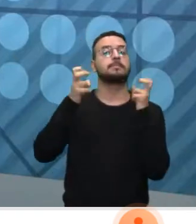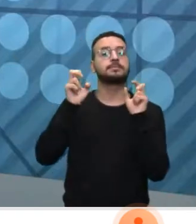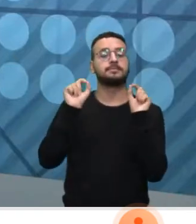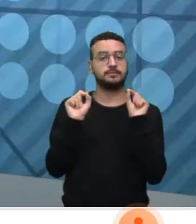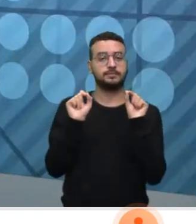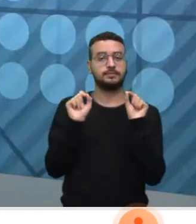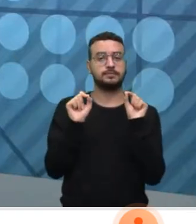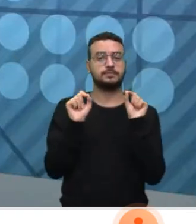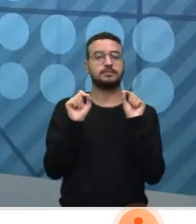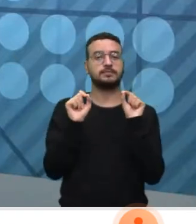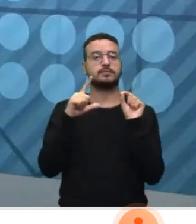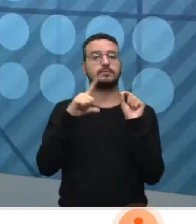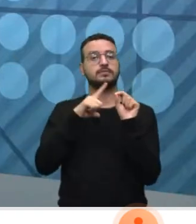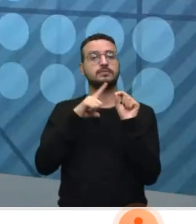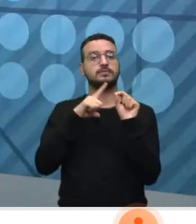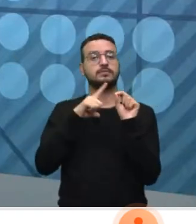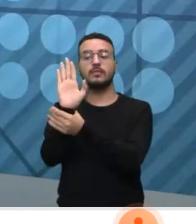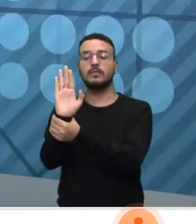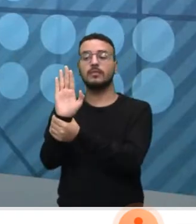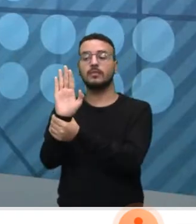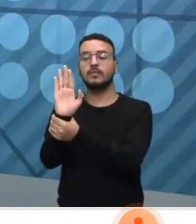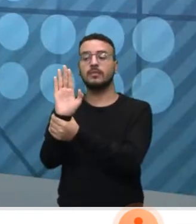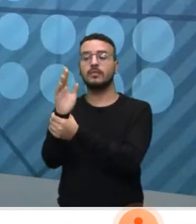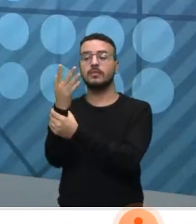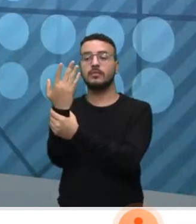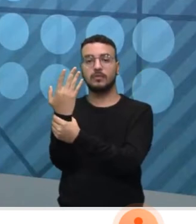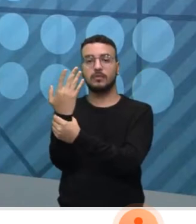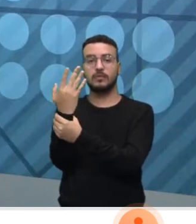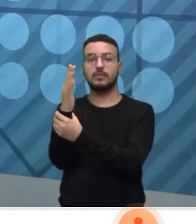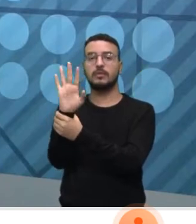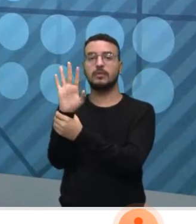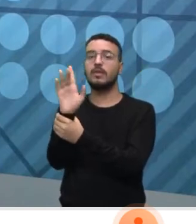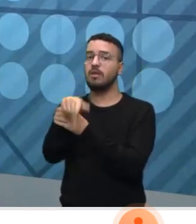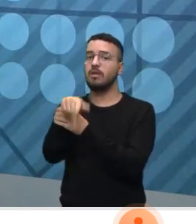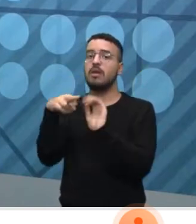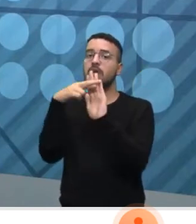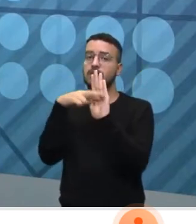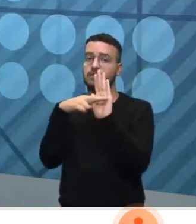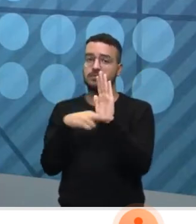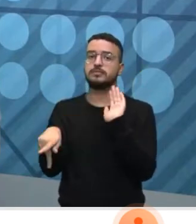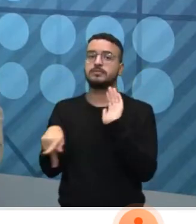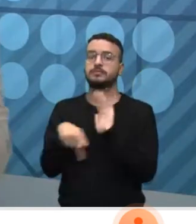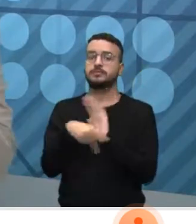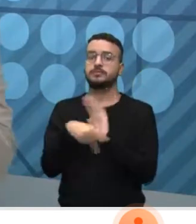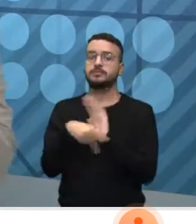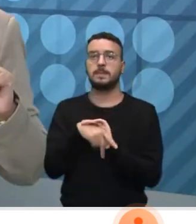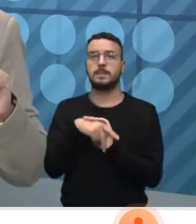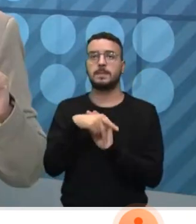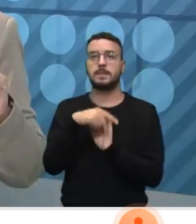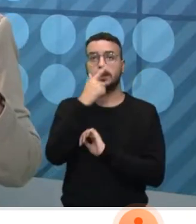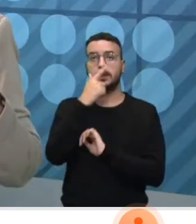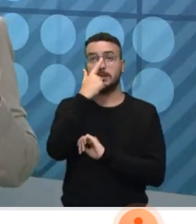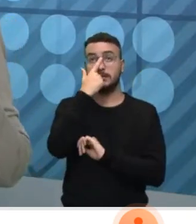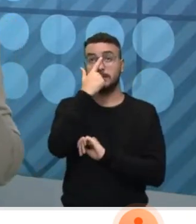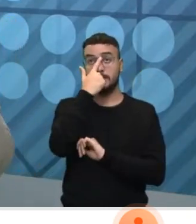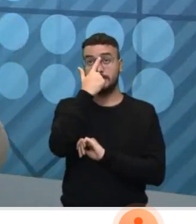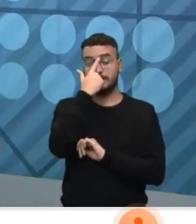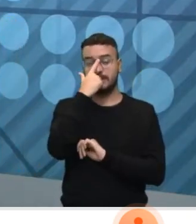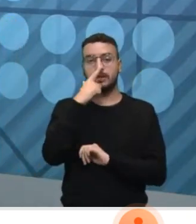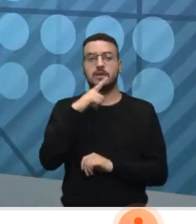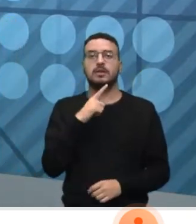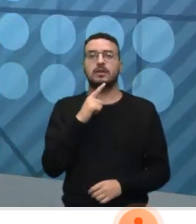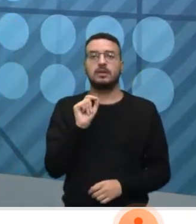temos a orientação da palma da mão, que é uma regra também gramatical. Lá nós temos nós dois, então